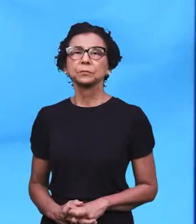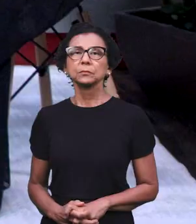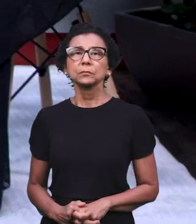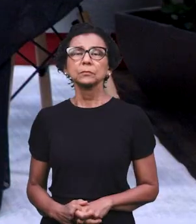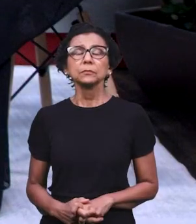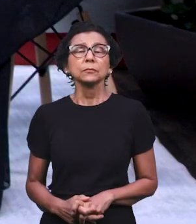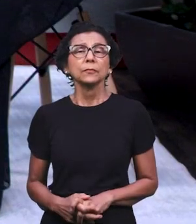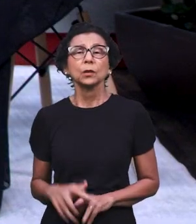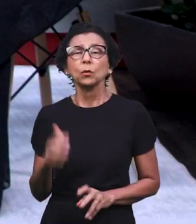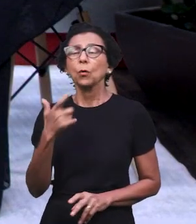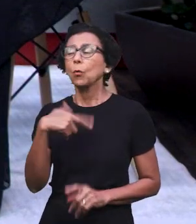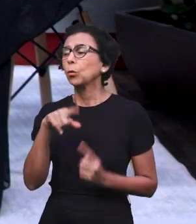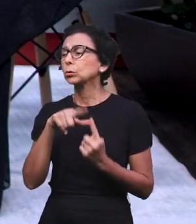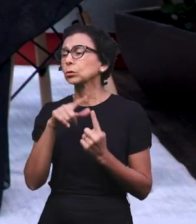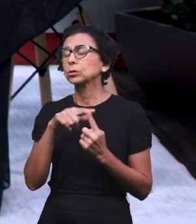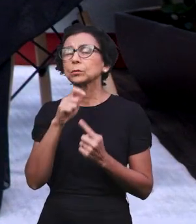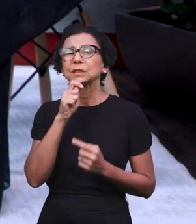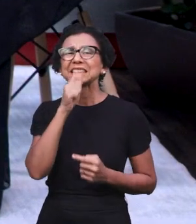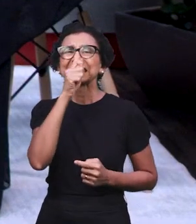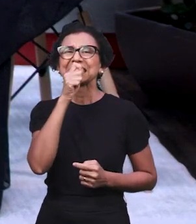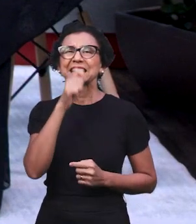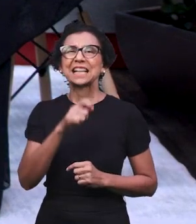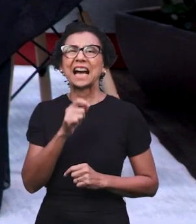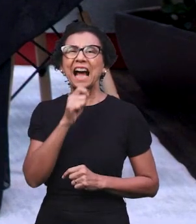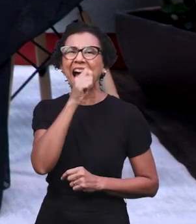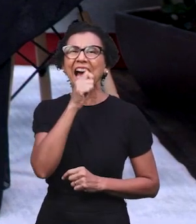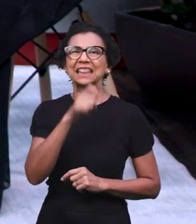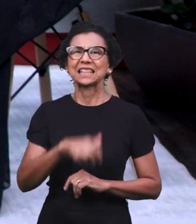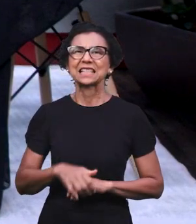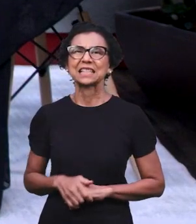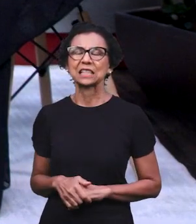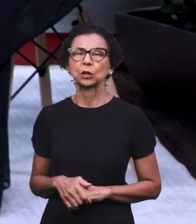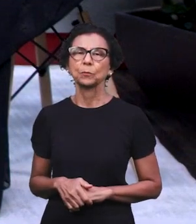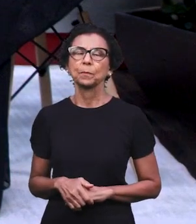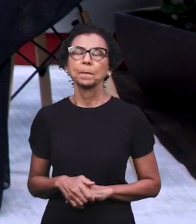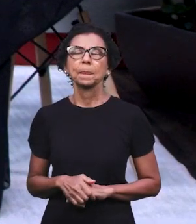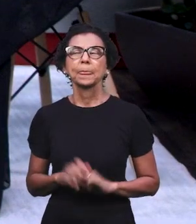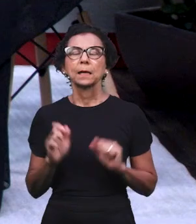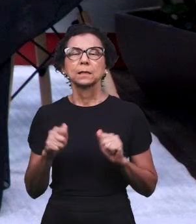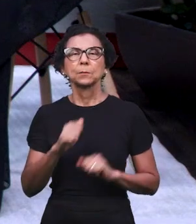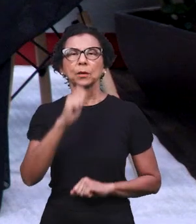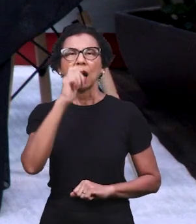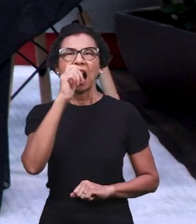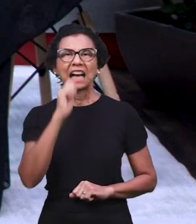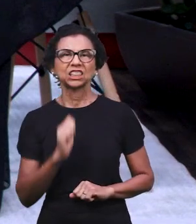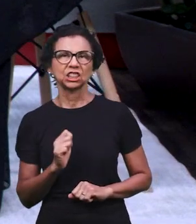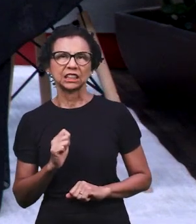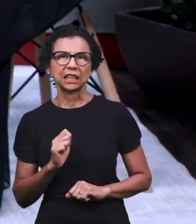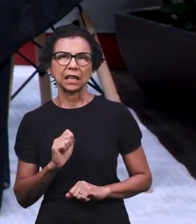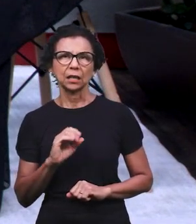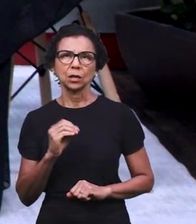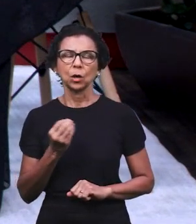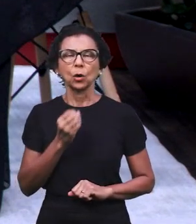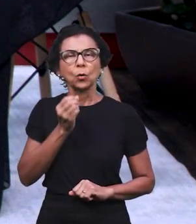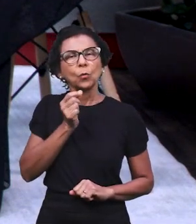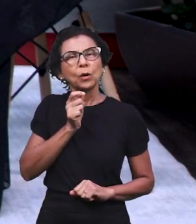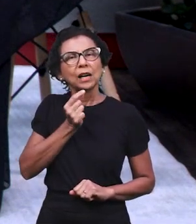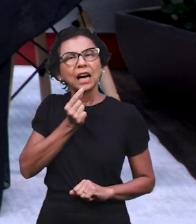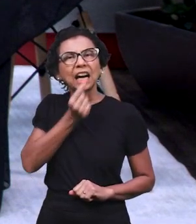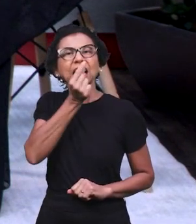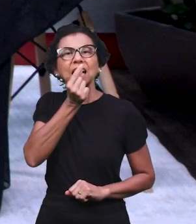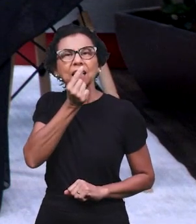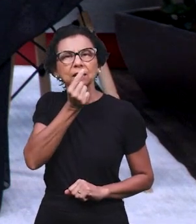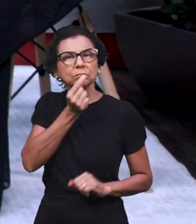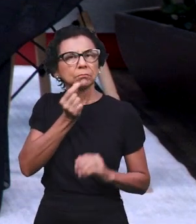eles? Bom, as próteses podem ser tanto removíveis quanto fixa, né? Tem as que são parcialmente removíveis e tem as que são